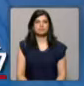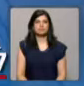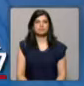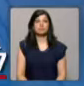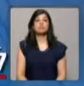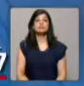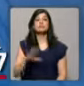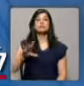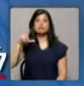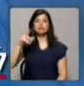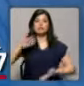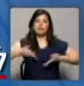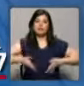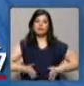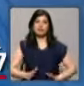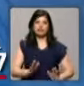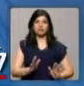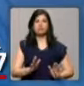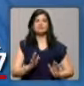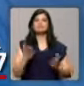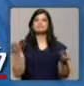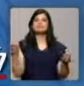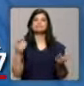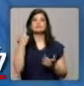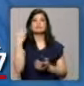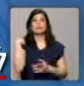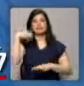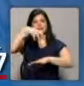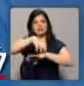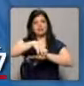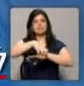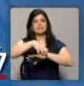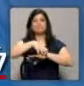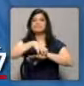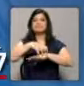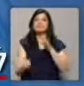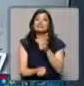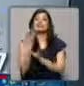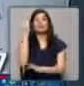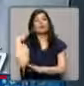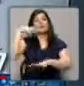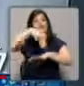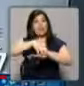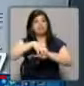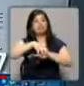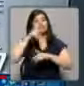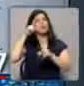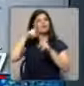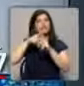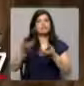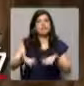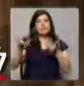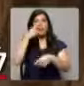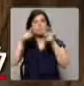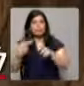Nasceu em Lisboa, a primeira residência do país dedicada a empreendedores. É a Casa Startup Lisboa, tem como